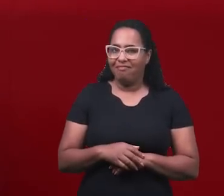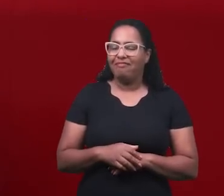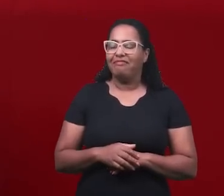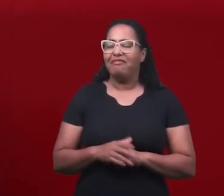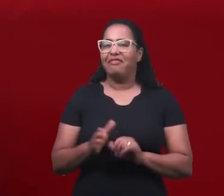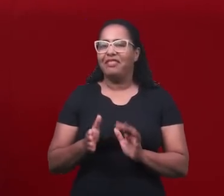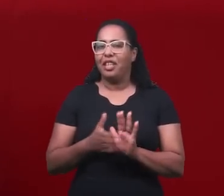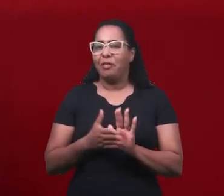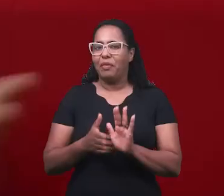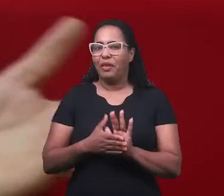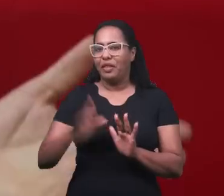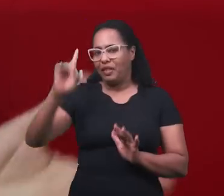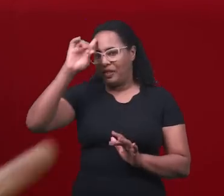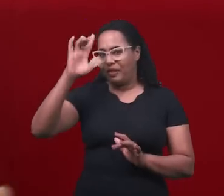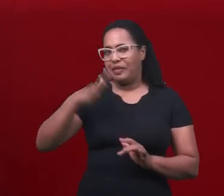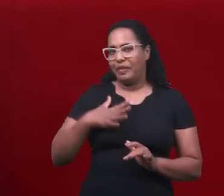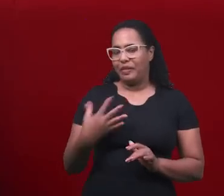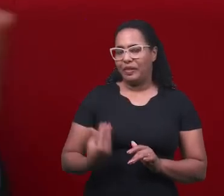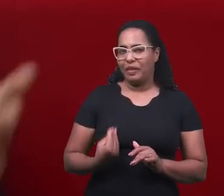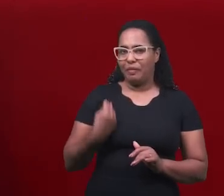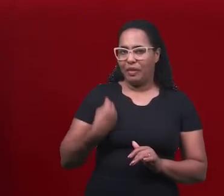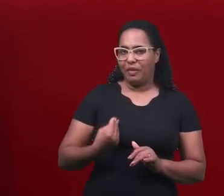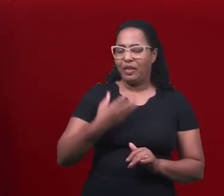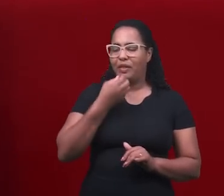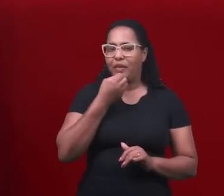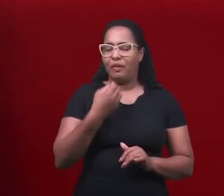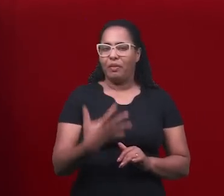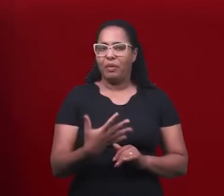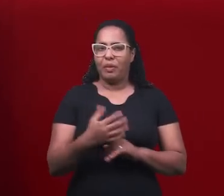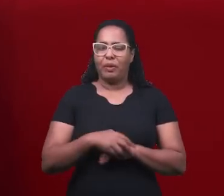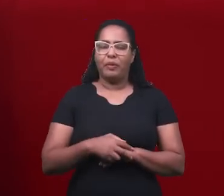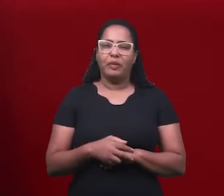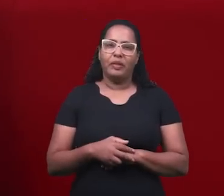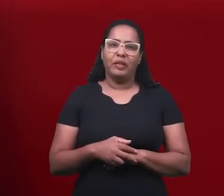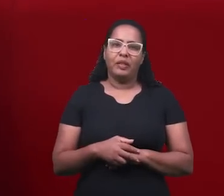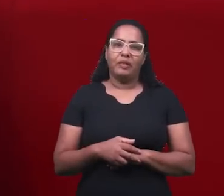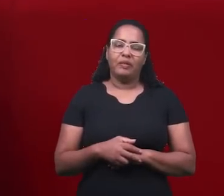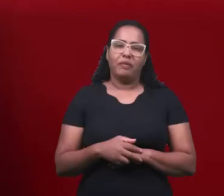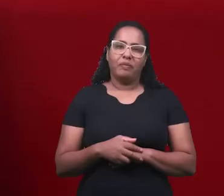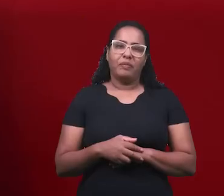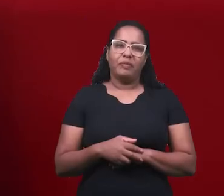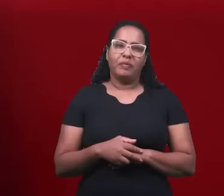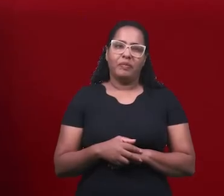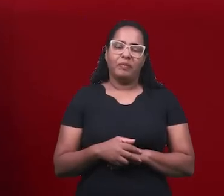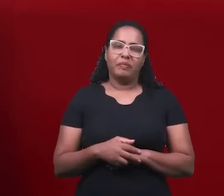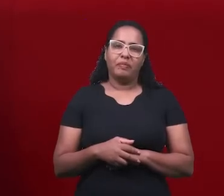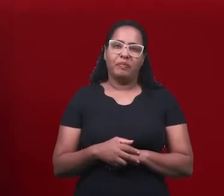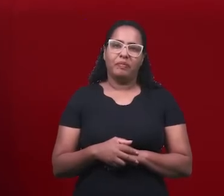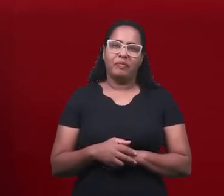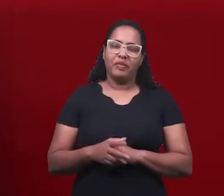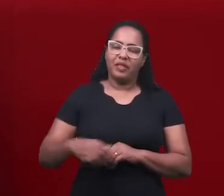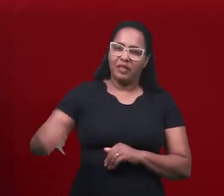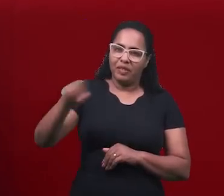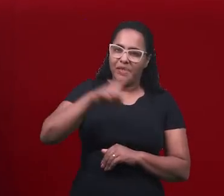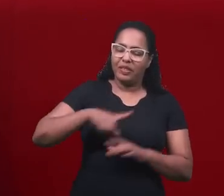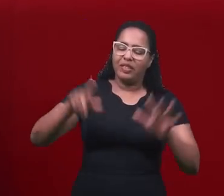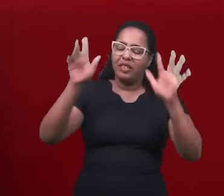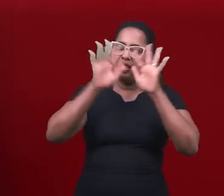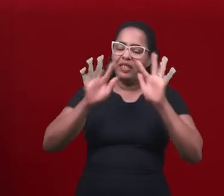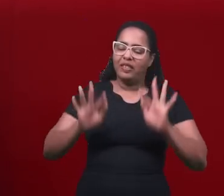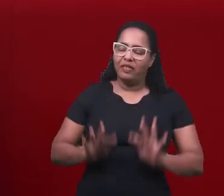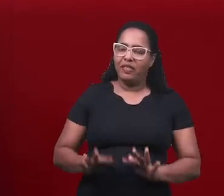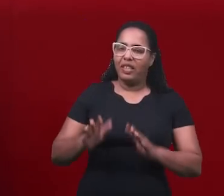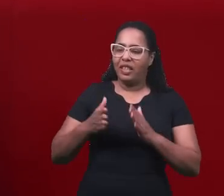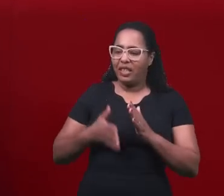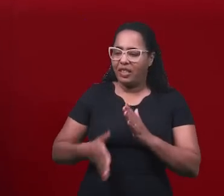era o projeto que Deus tinha na minha vida, e isso é que importa. Mas oro para que vocês sejam muito